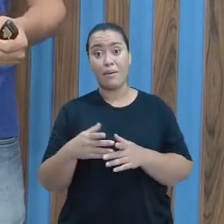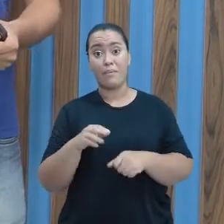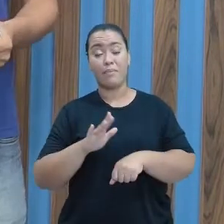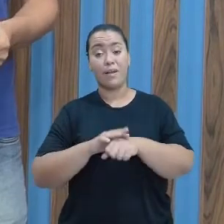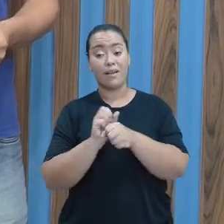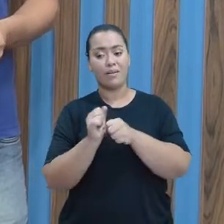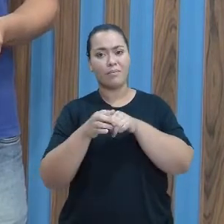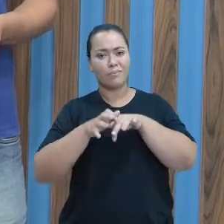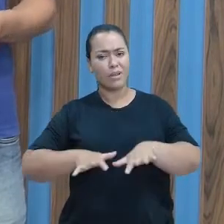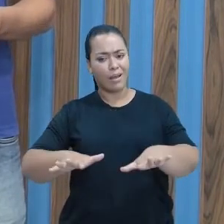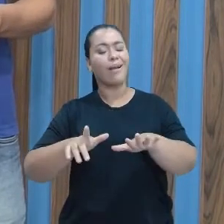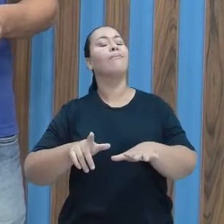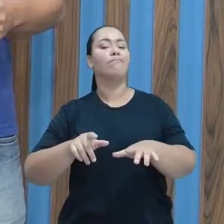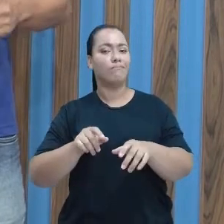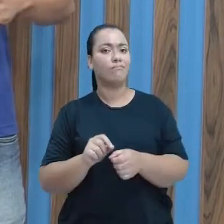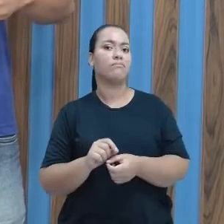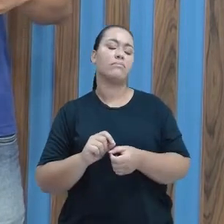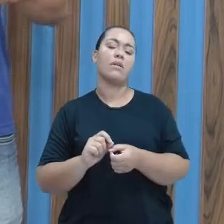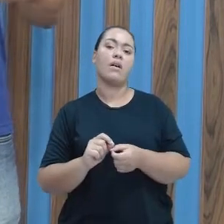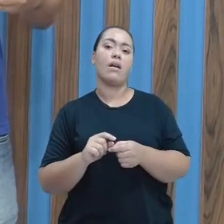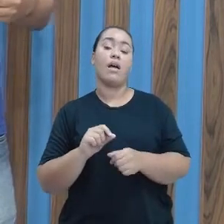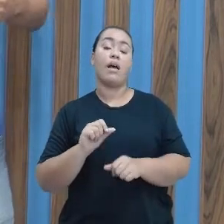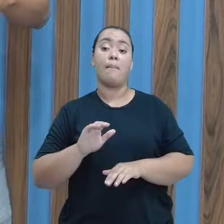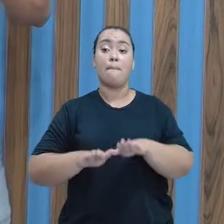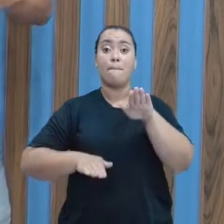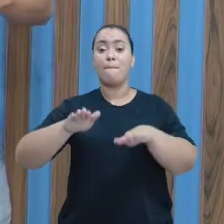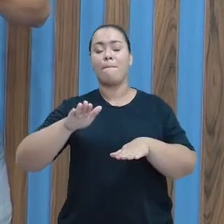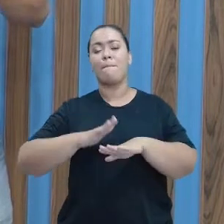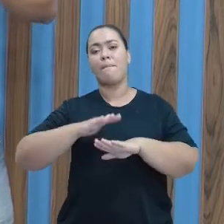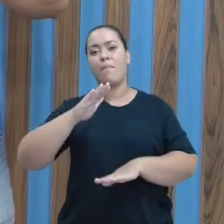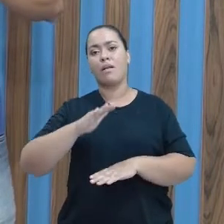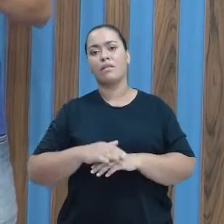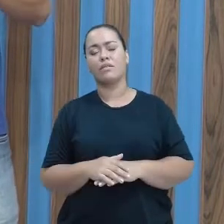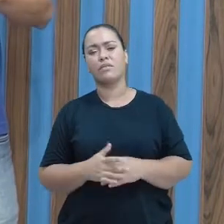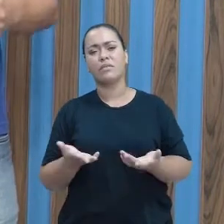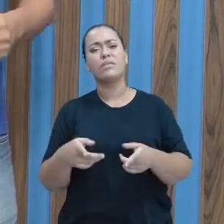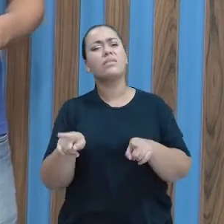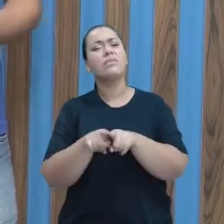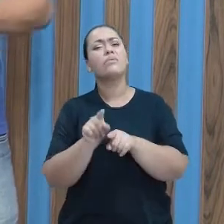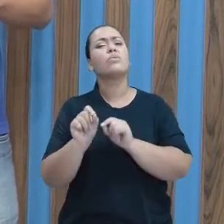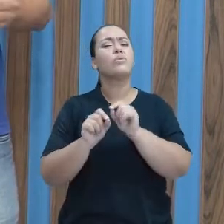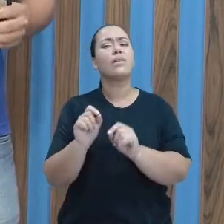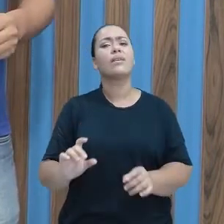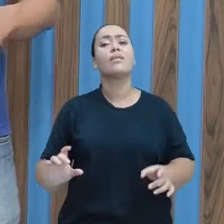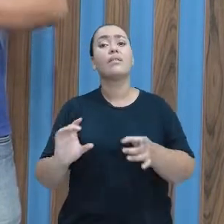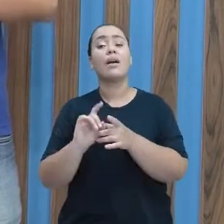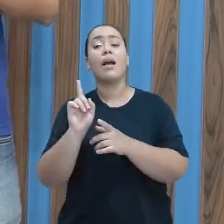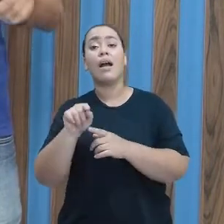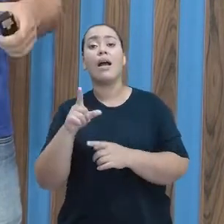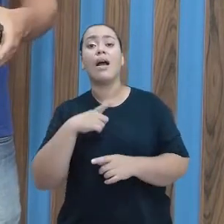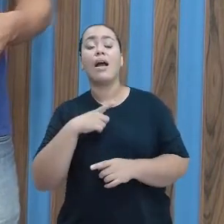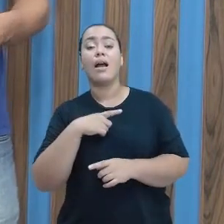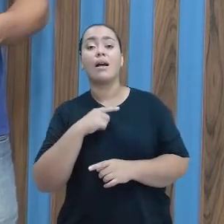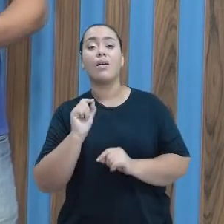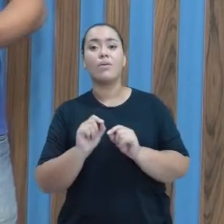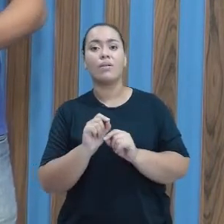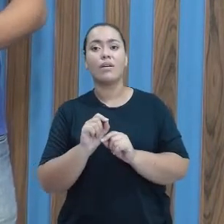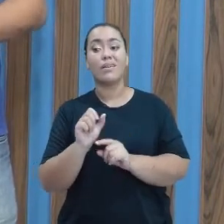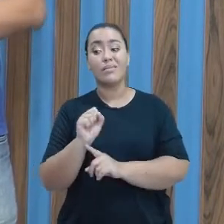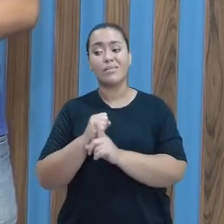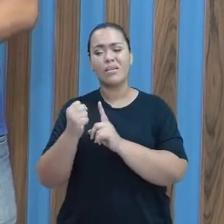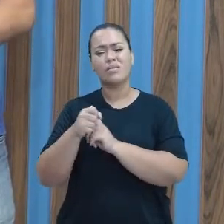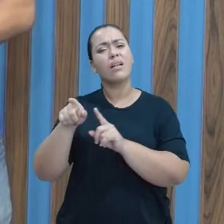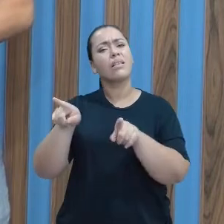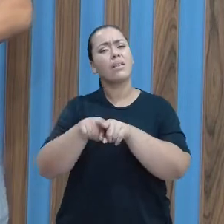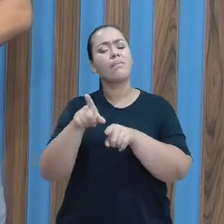aumentado ainda mais, tá certo? Mas acredito que isso também está ligado à desigualdade na sociedade como um todo, Como é que a